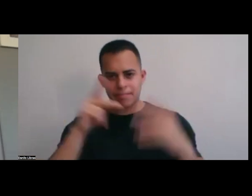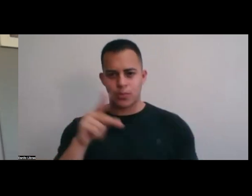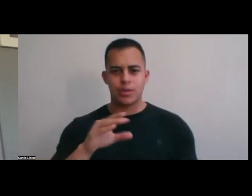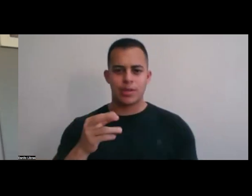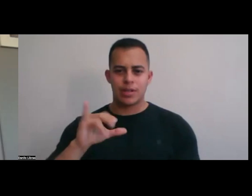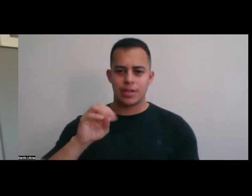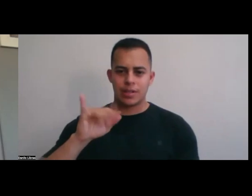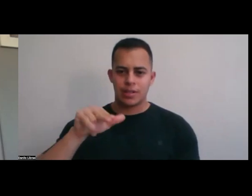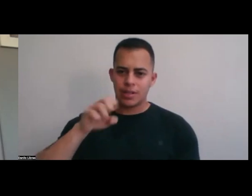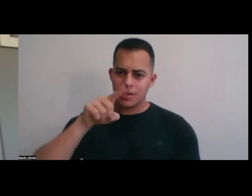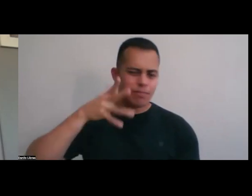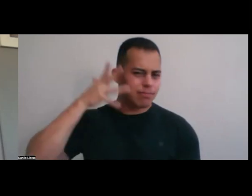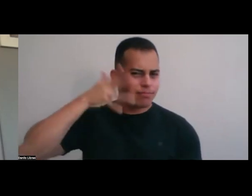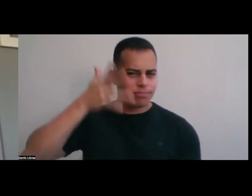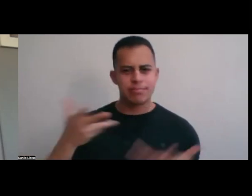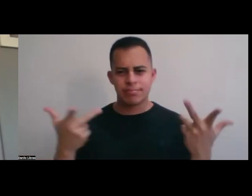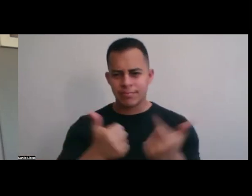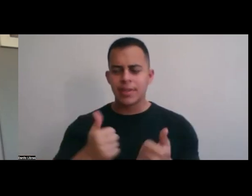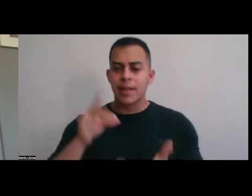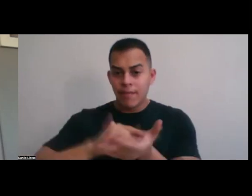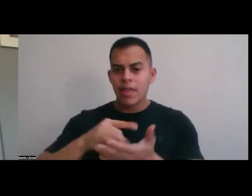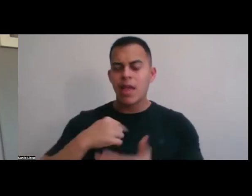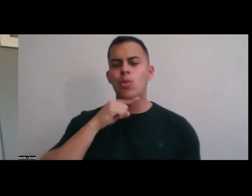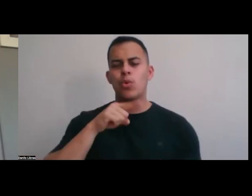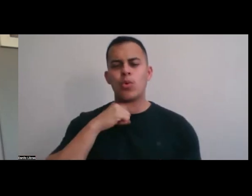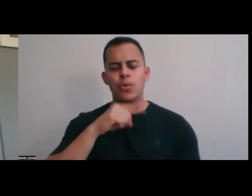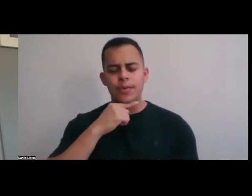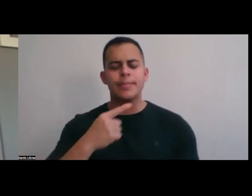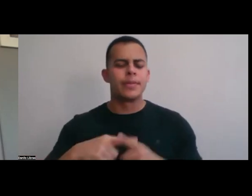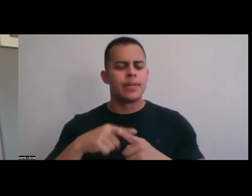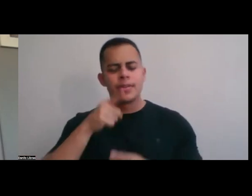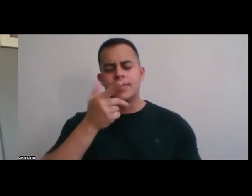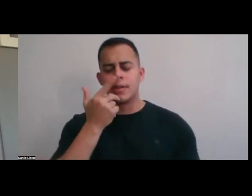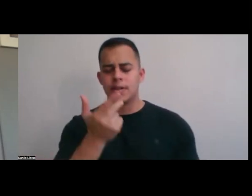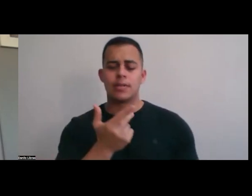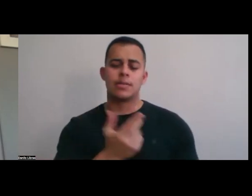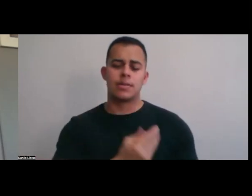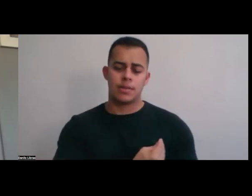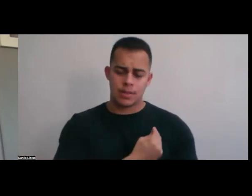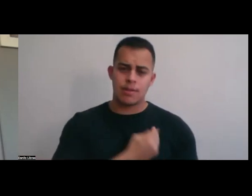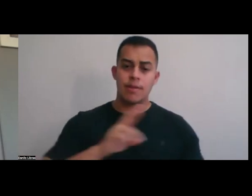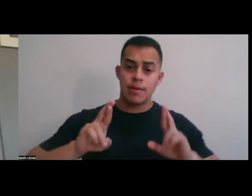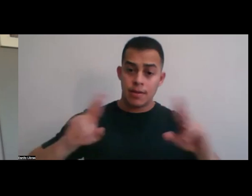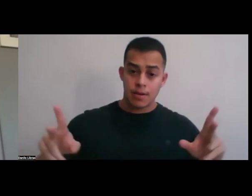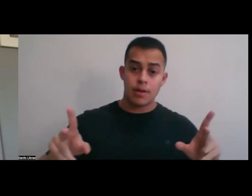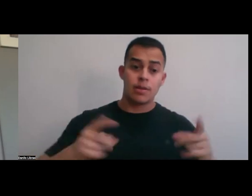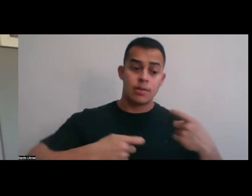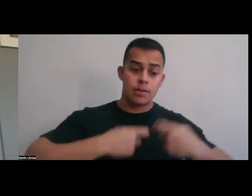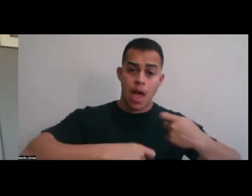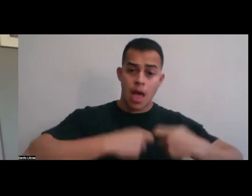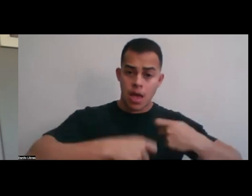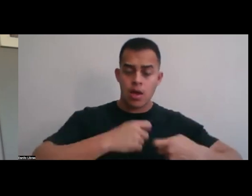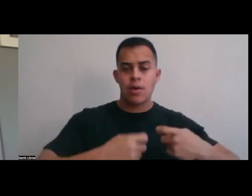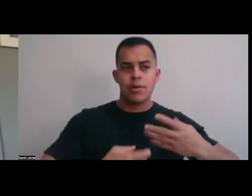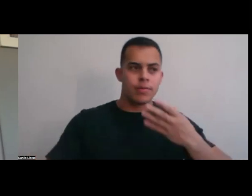foi ótima a palestra. E eu Obrigada. fiquei, na verdade, com uma dúvida, porque você falou que existia diferença, né, no sexo, nessas